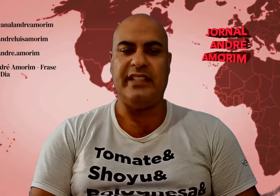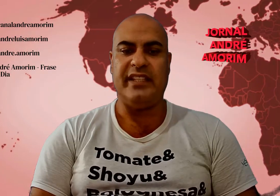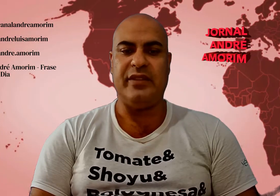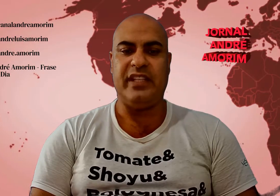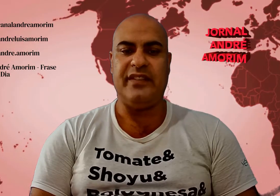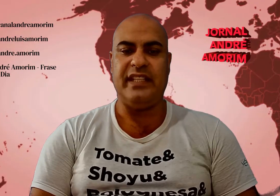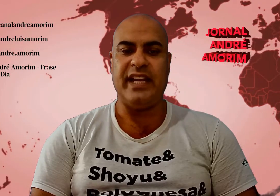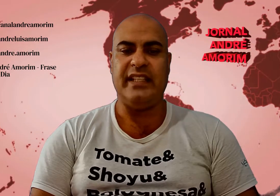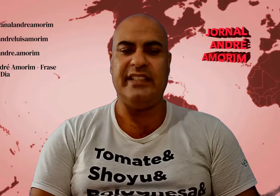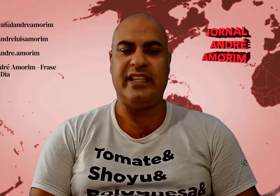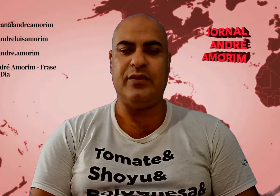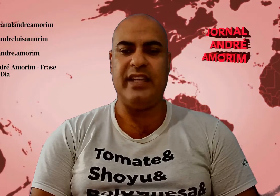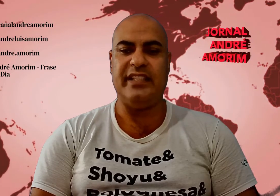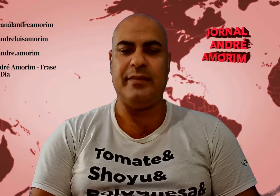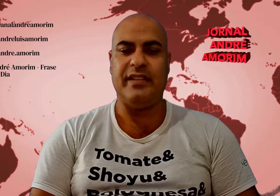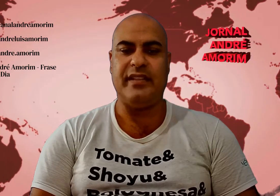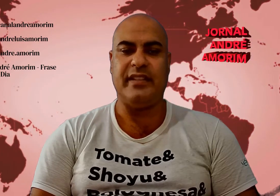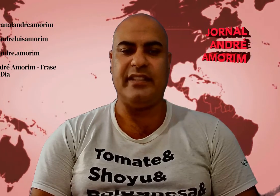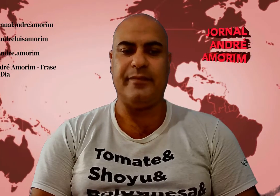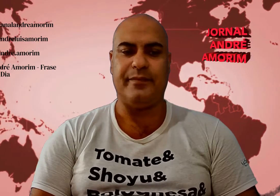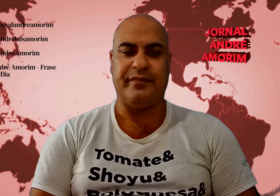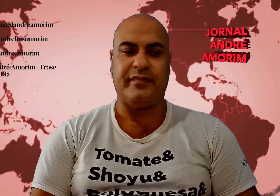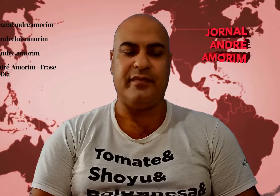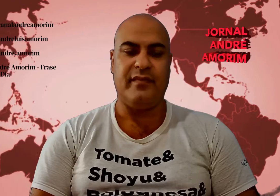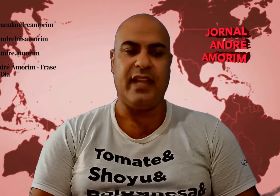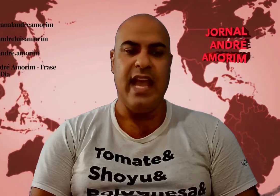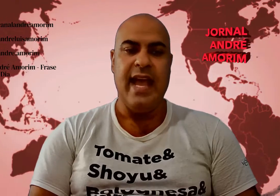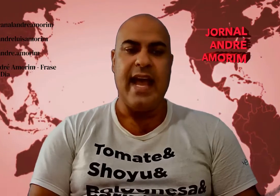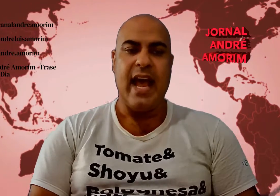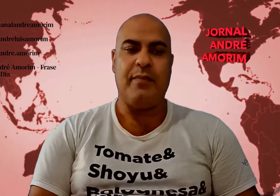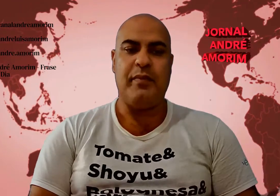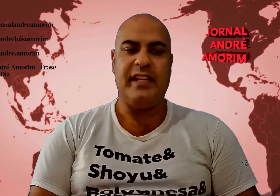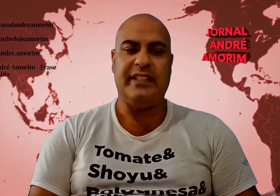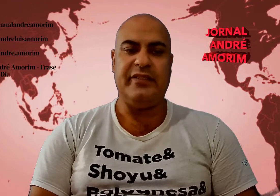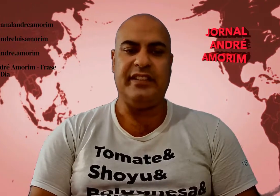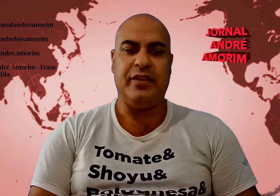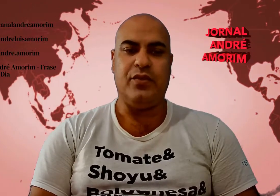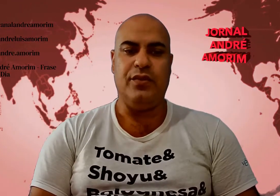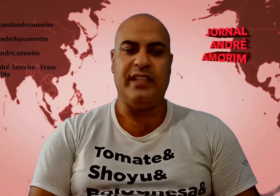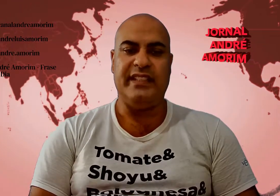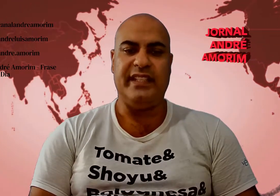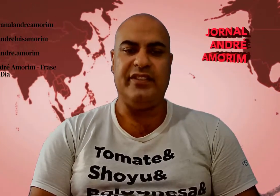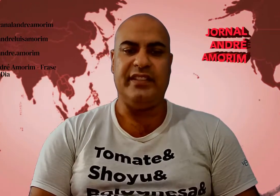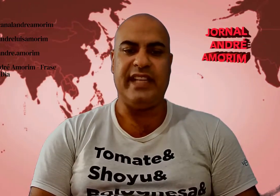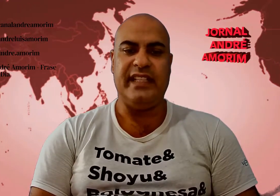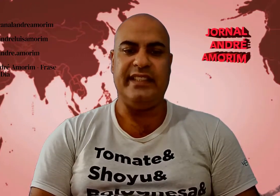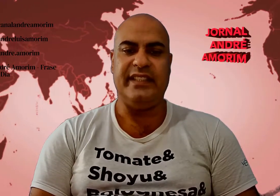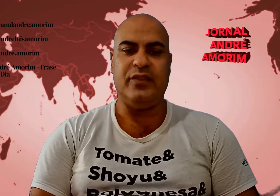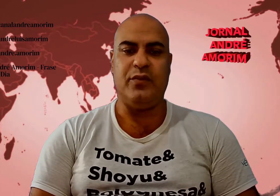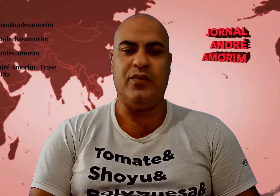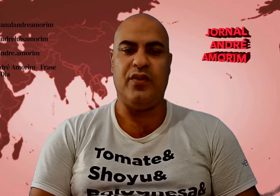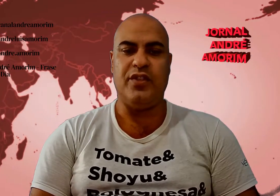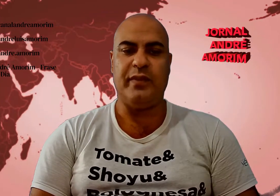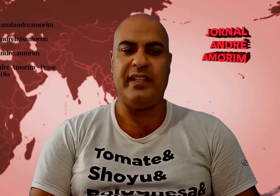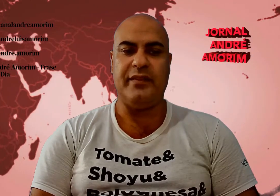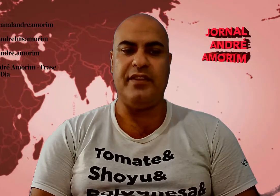por autoridades eleitorais federais e estaduais americanas. A publicação que circula nas redes sociais cita como fonte uma